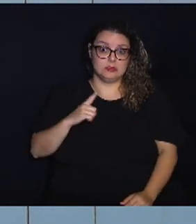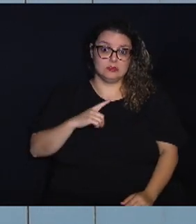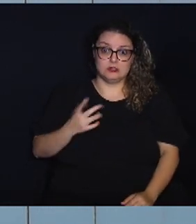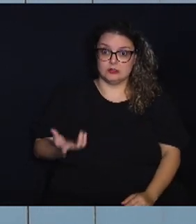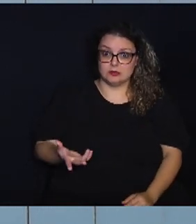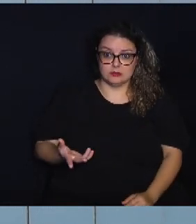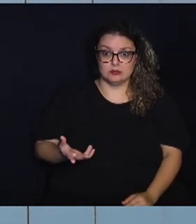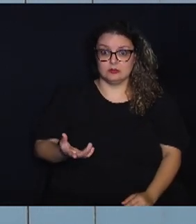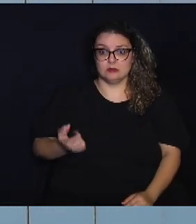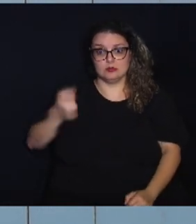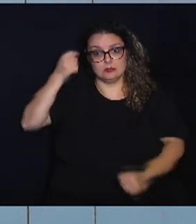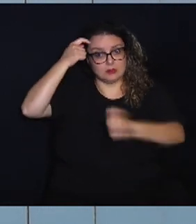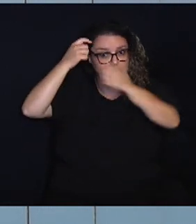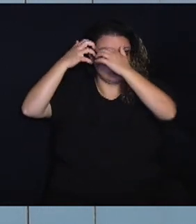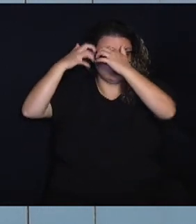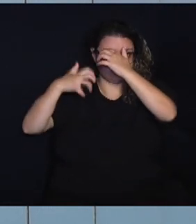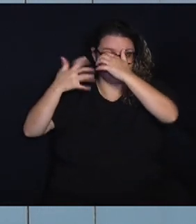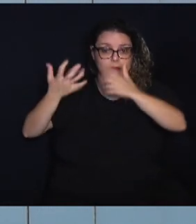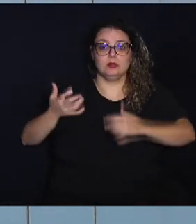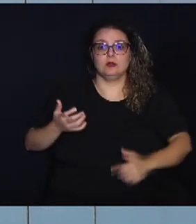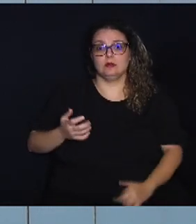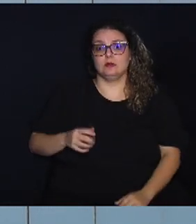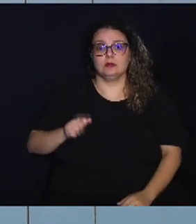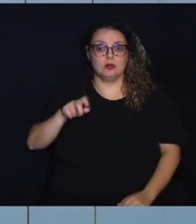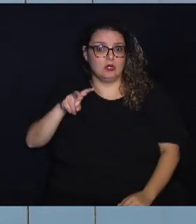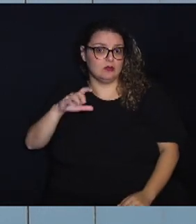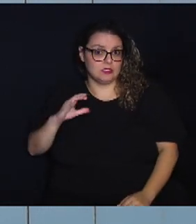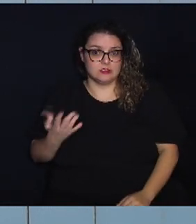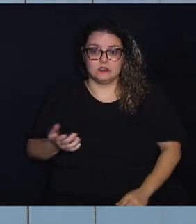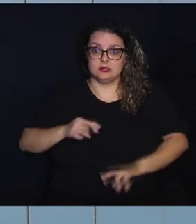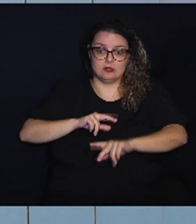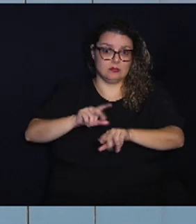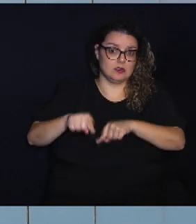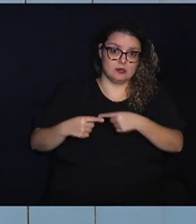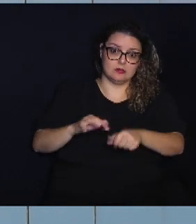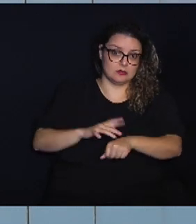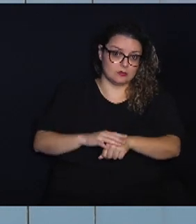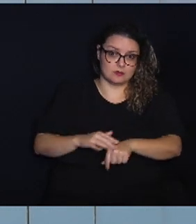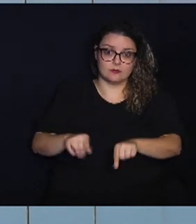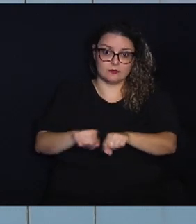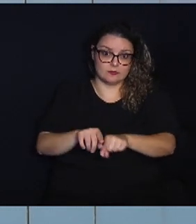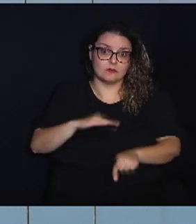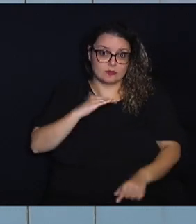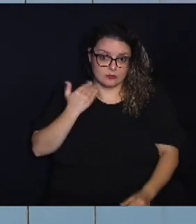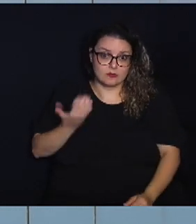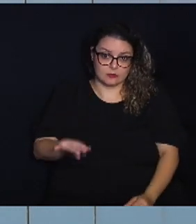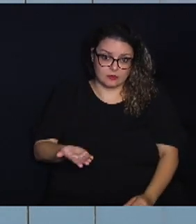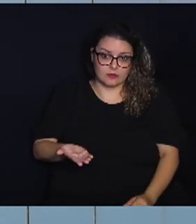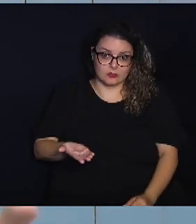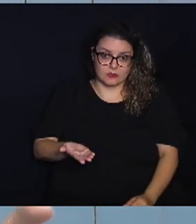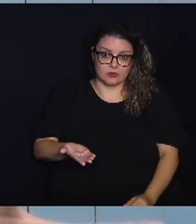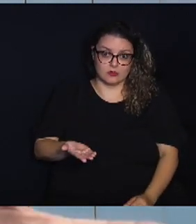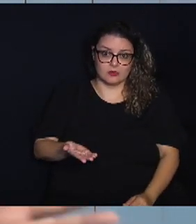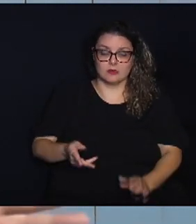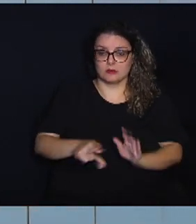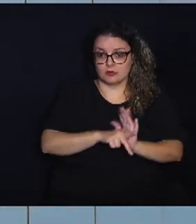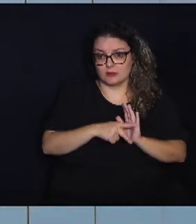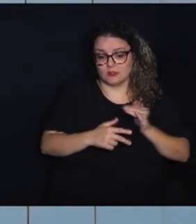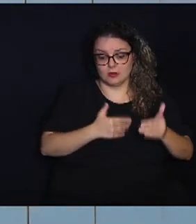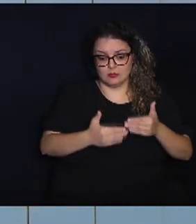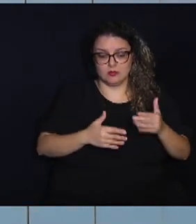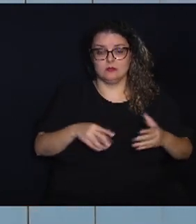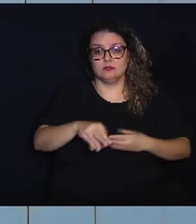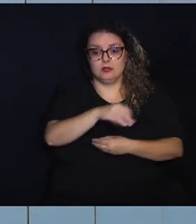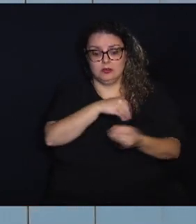o aneurisma que causa aí o derrame cerebral, tem várias doenças aí que também vêm a óbito. Então fez parte aí